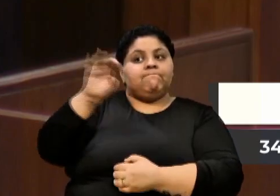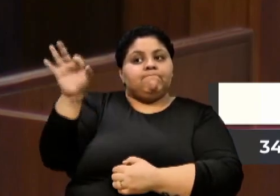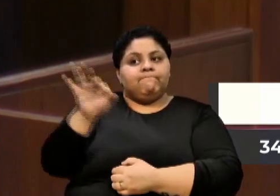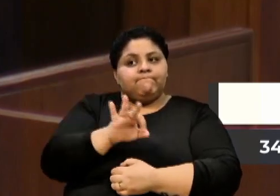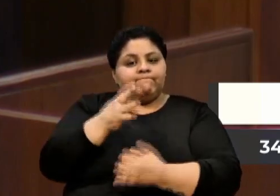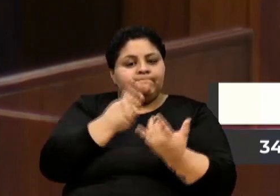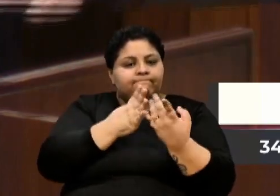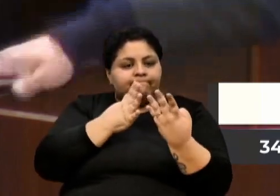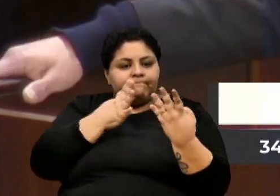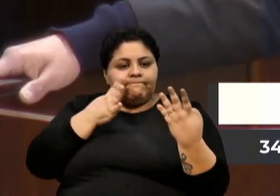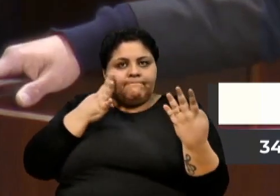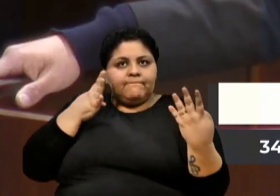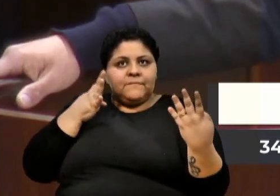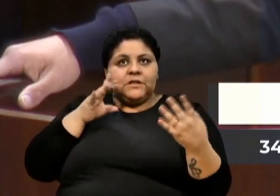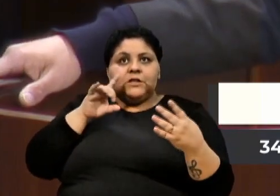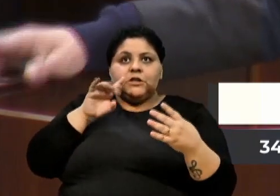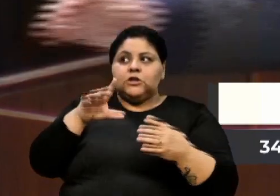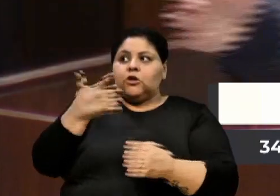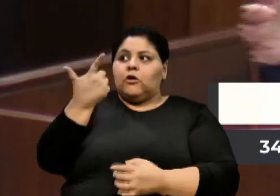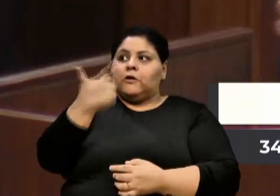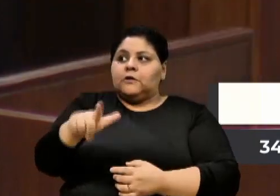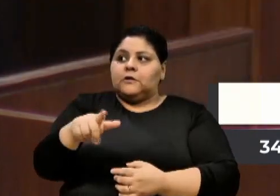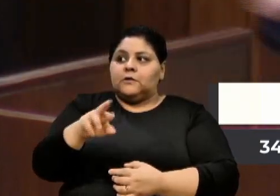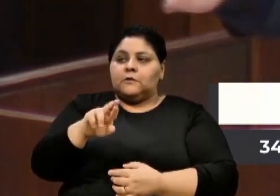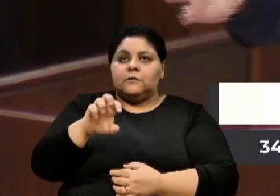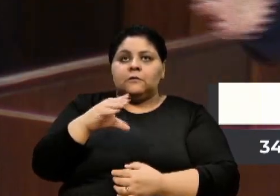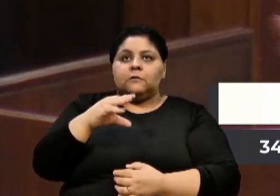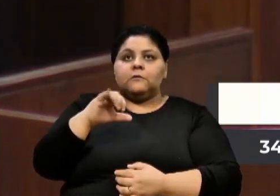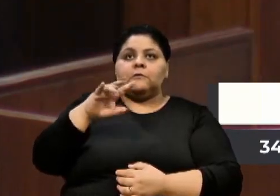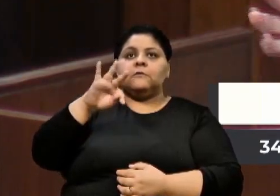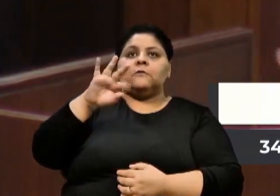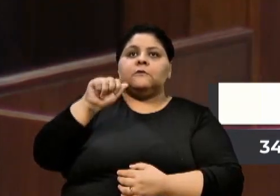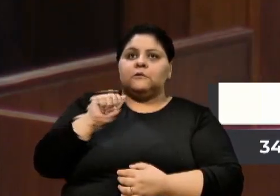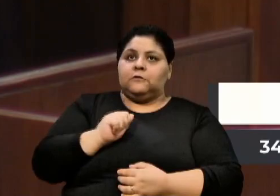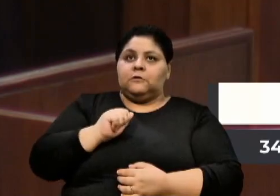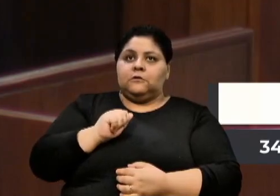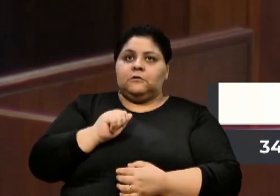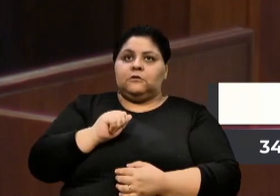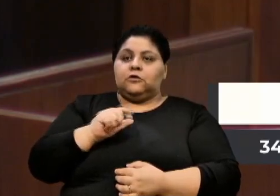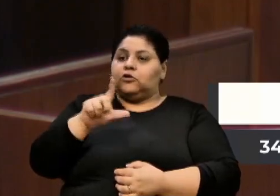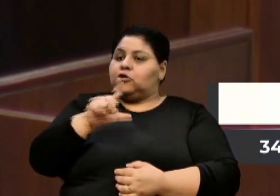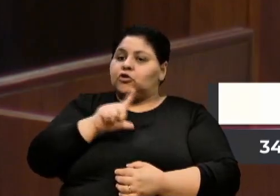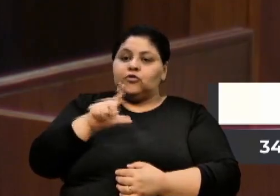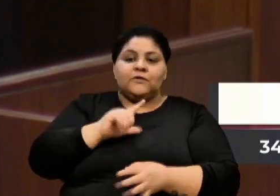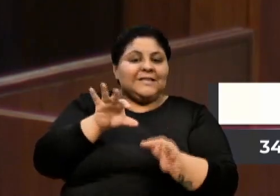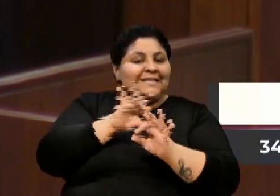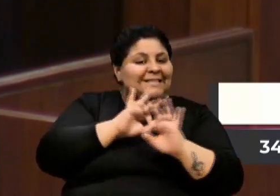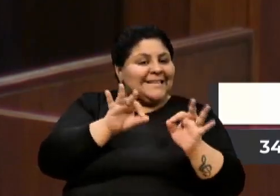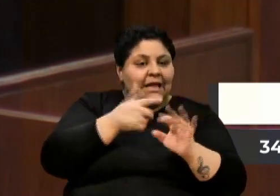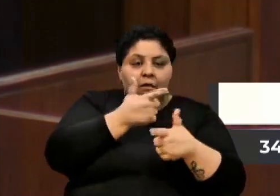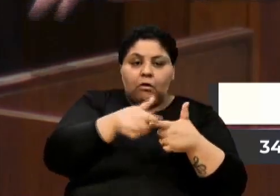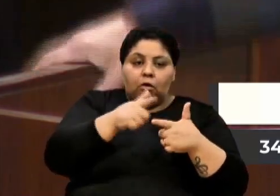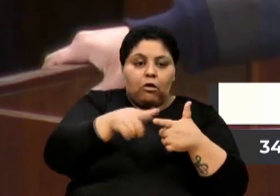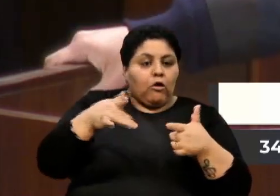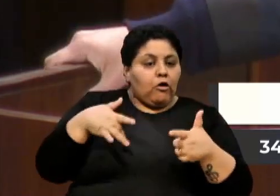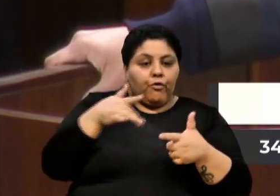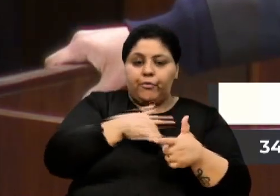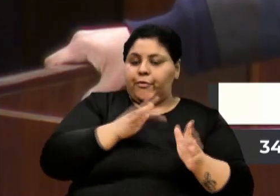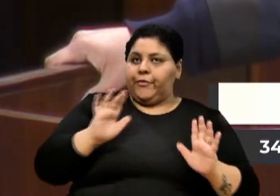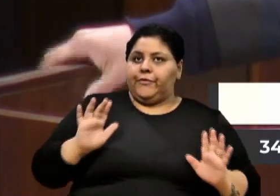fila é para renovar a receita. Aonde que você chega lá, tu não tem nenhum problema de saúde. O médico, como é que você está, senhor